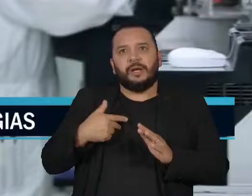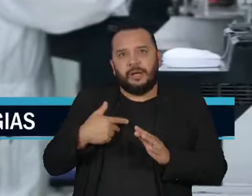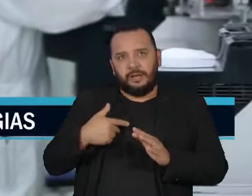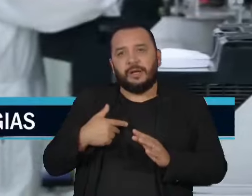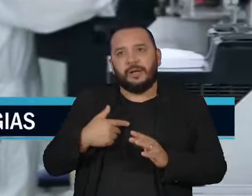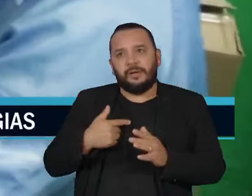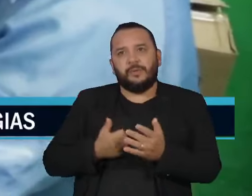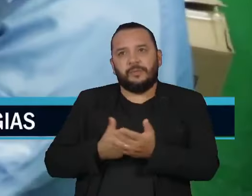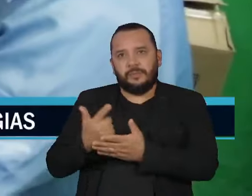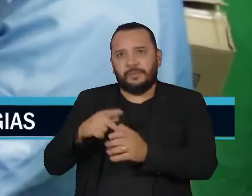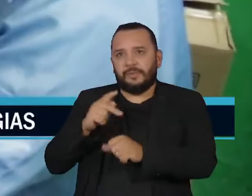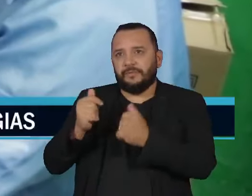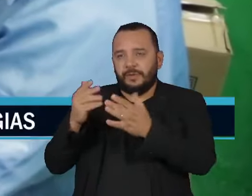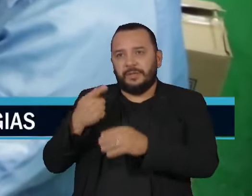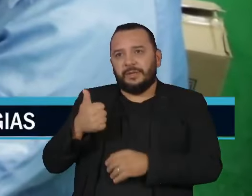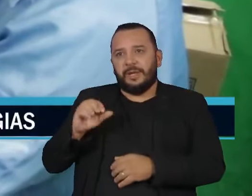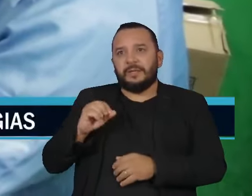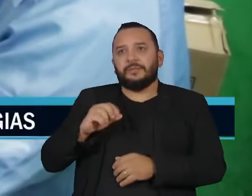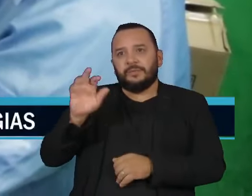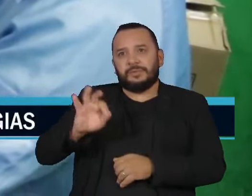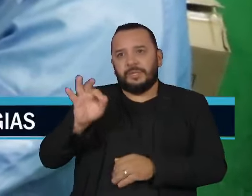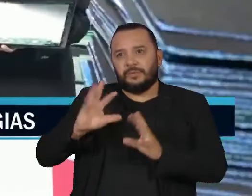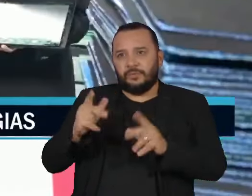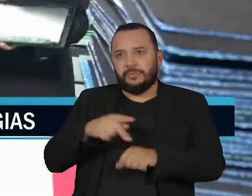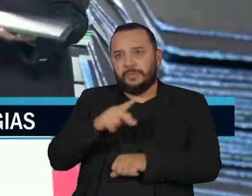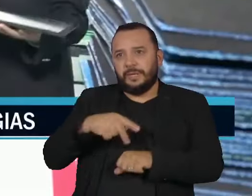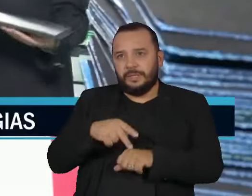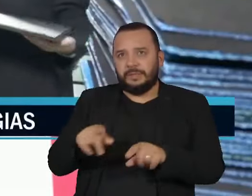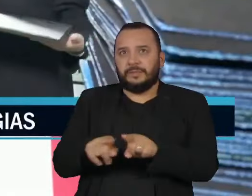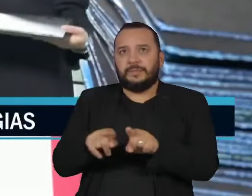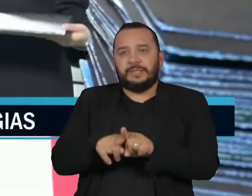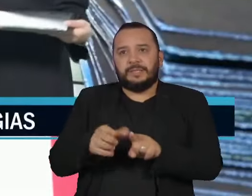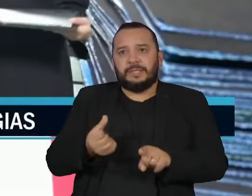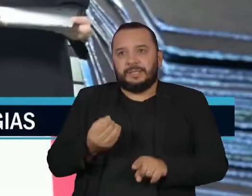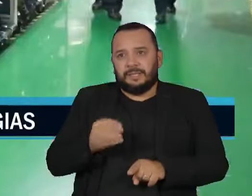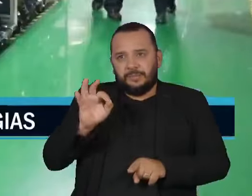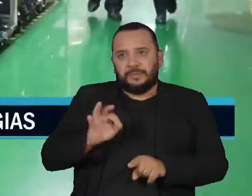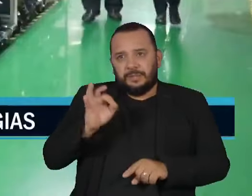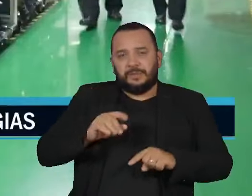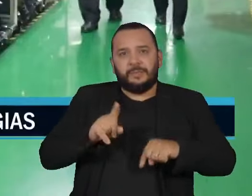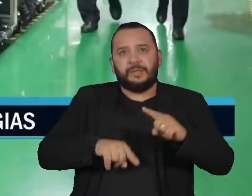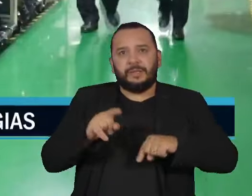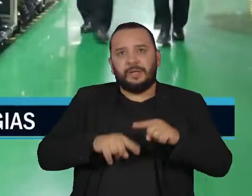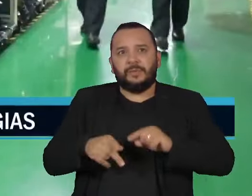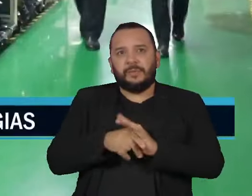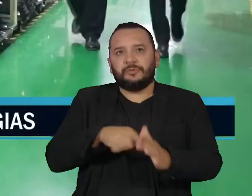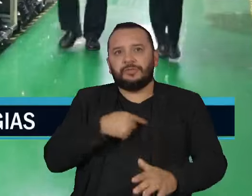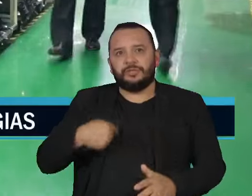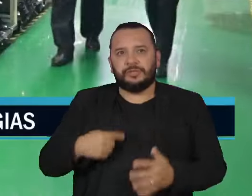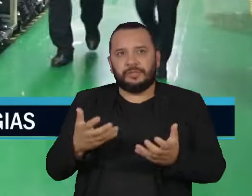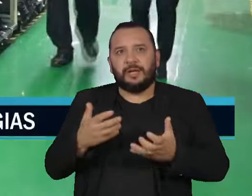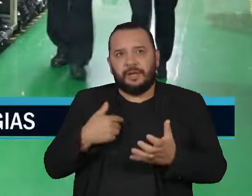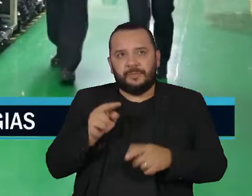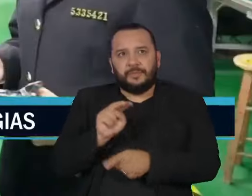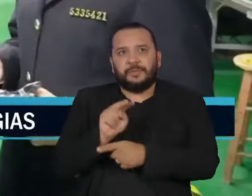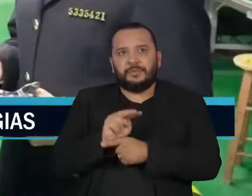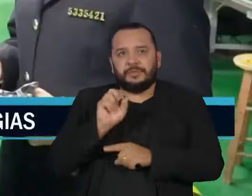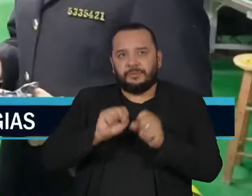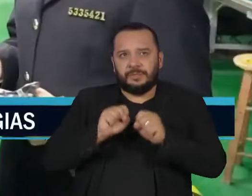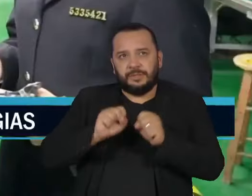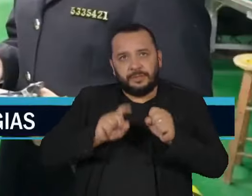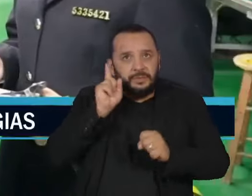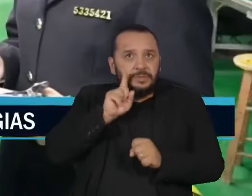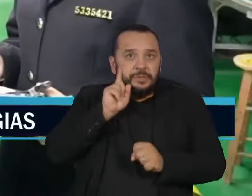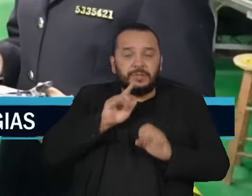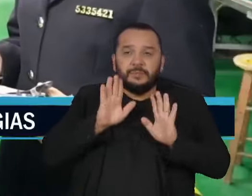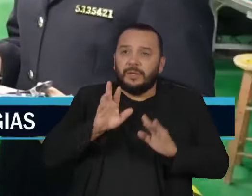os países e 60% para produtos chineses. A ideia é proteger a indústria americana, mas o resultado